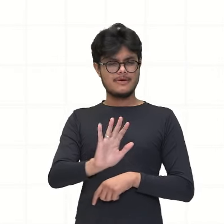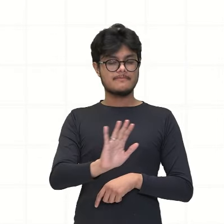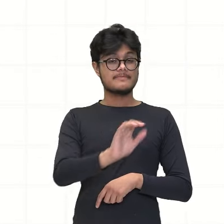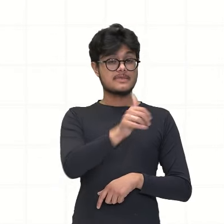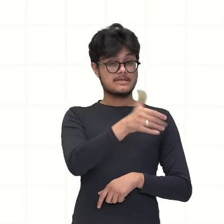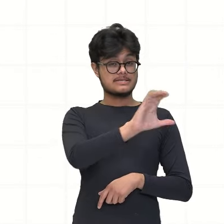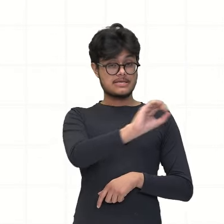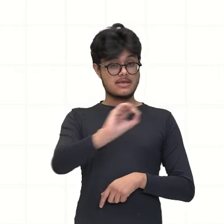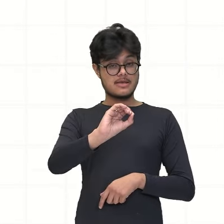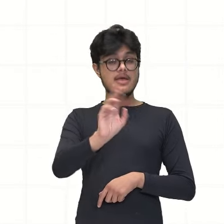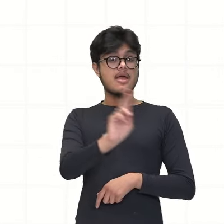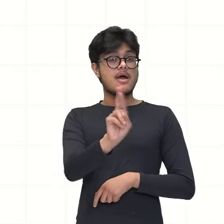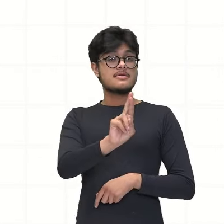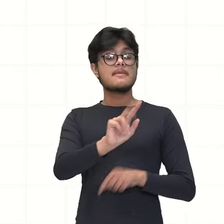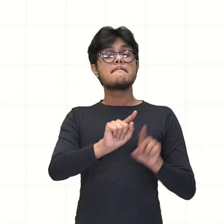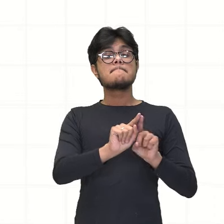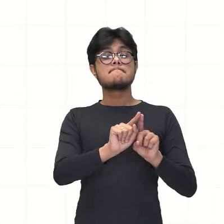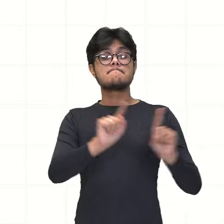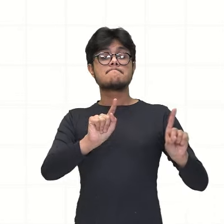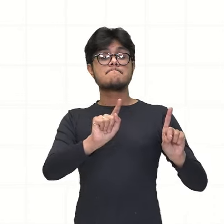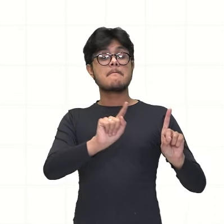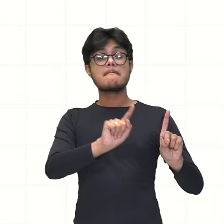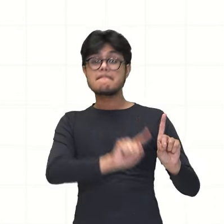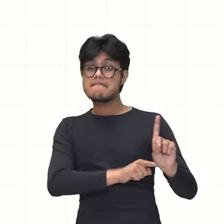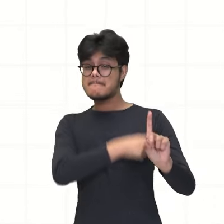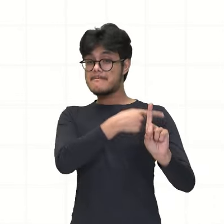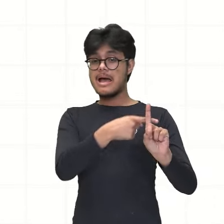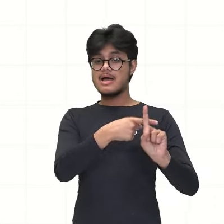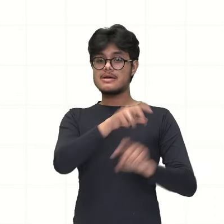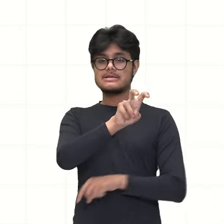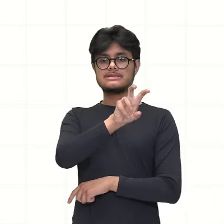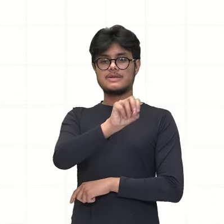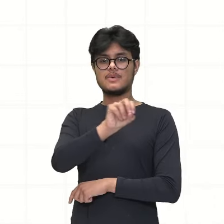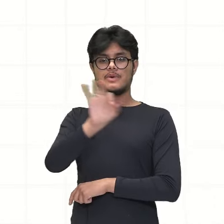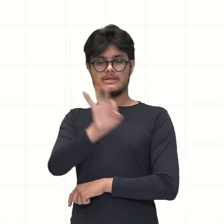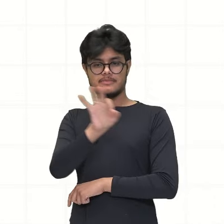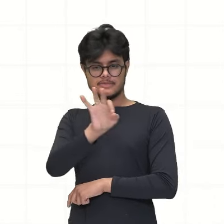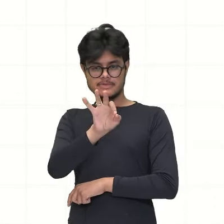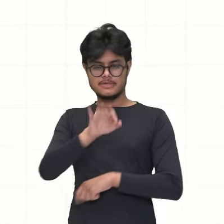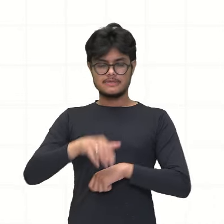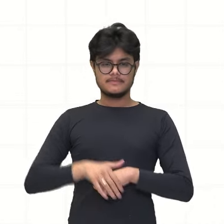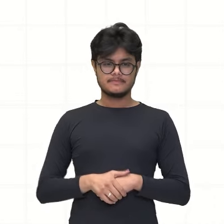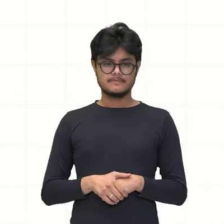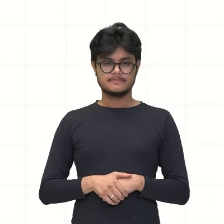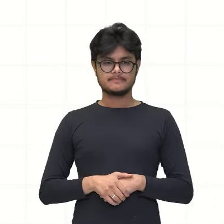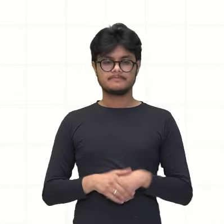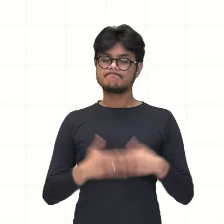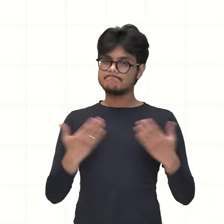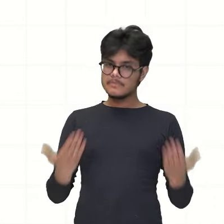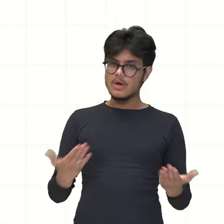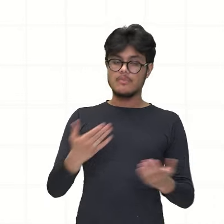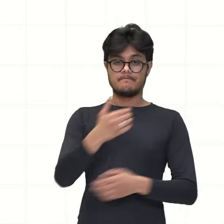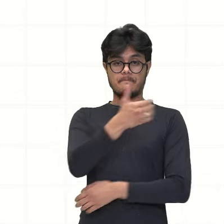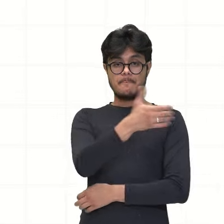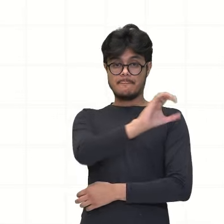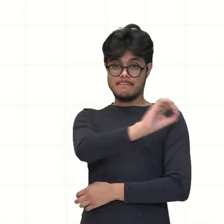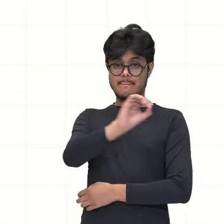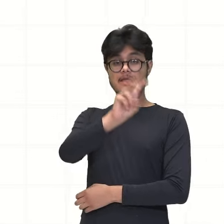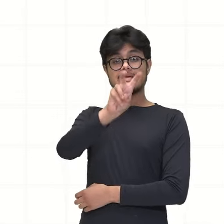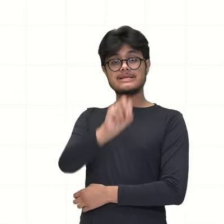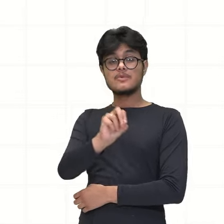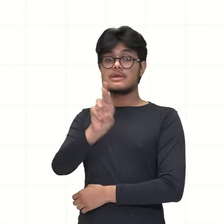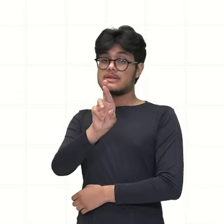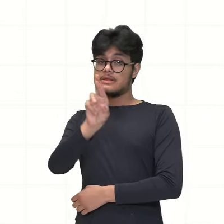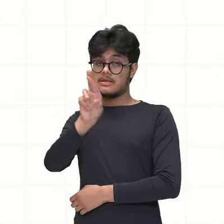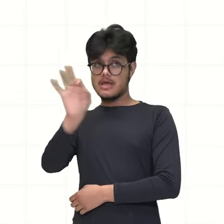R$100, mas primeiro eu quero que você aumente 50%. Então, 50% de R$100 é multiplicar